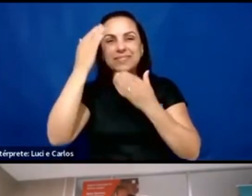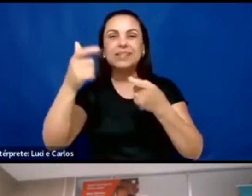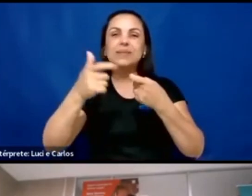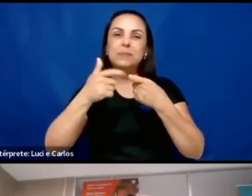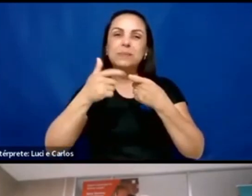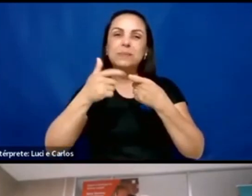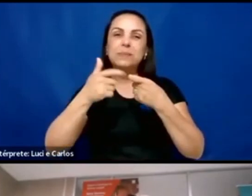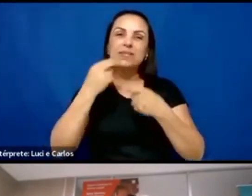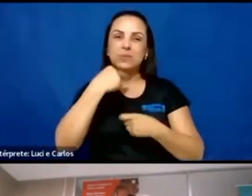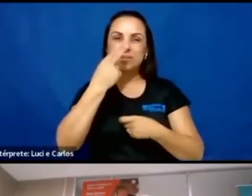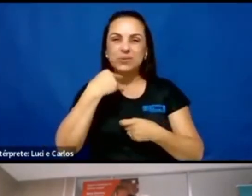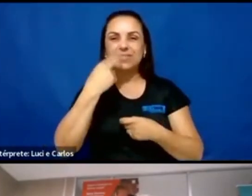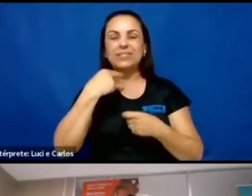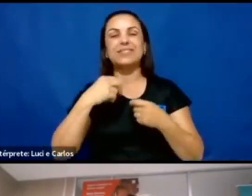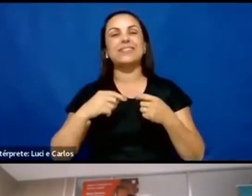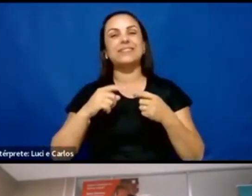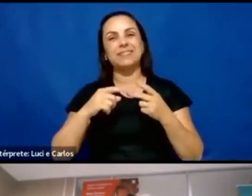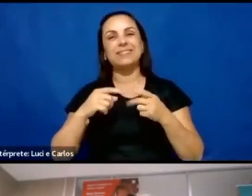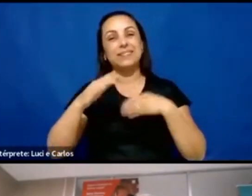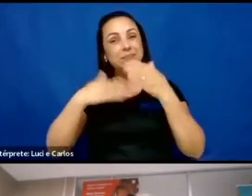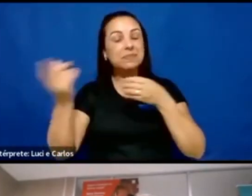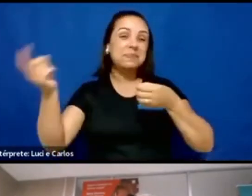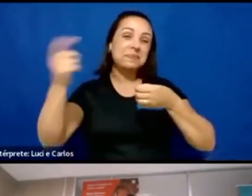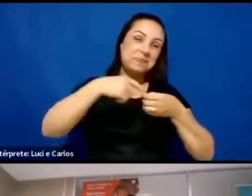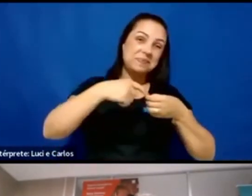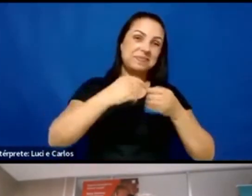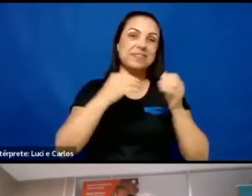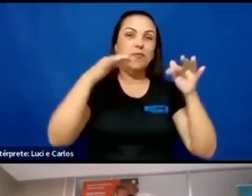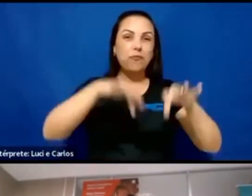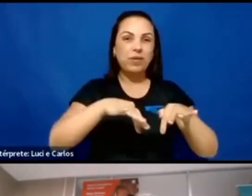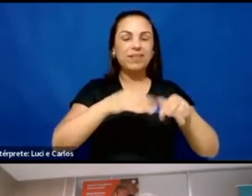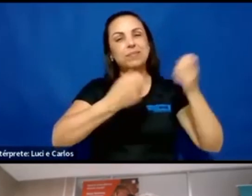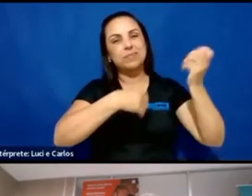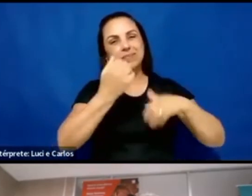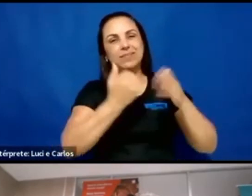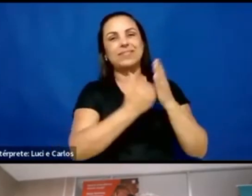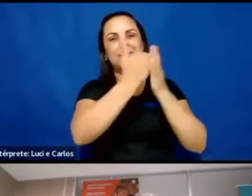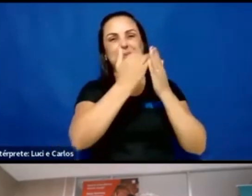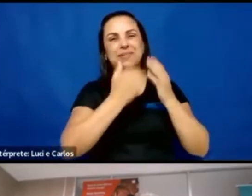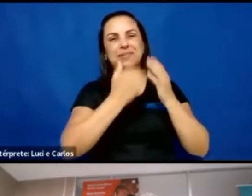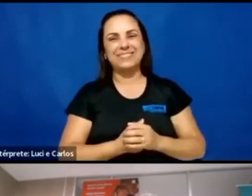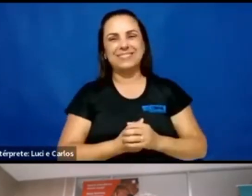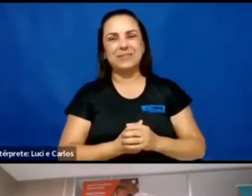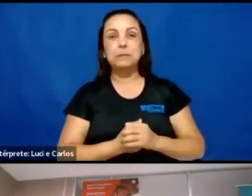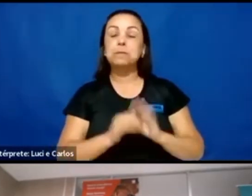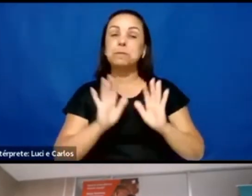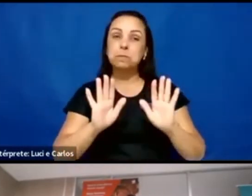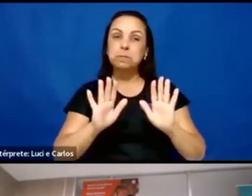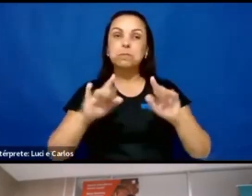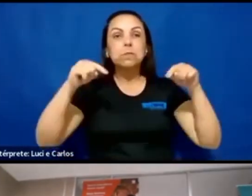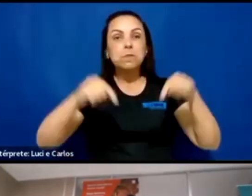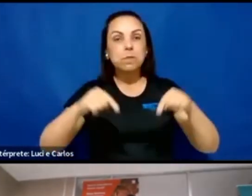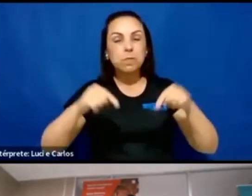Pessoal, o Sunaik ainda vai voltar aqui no final, o Carlos também vai retornar, mas nesse momento eu